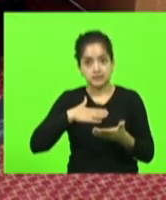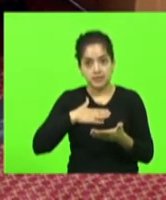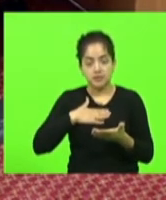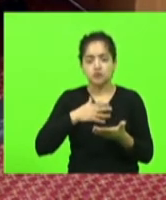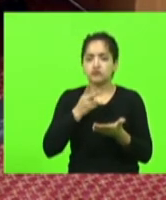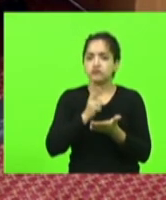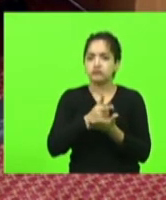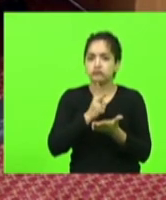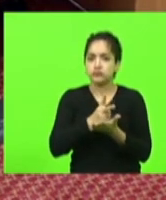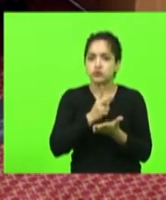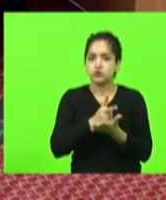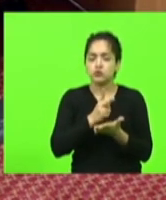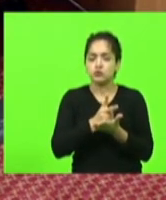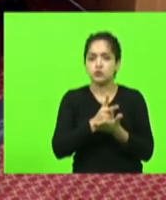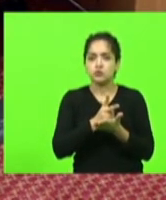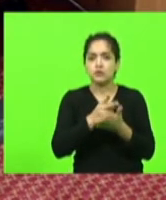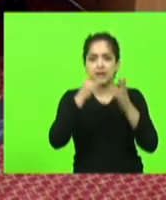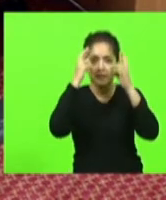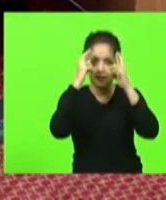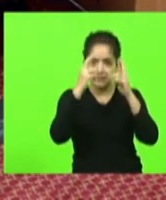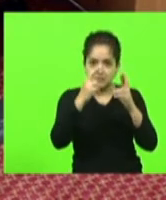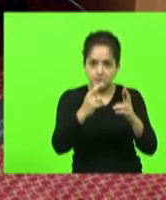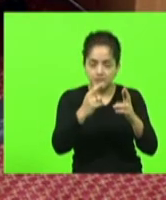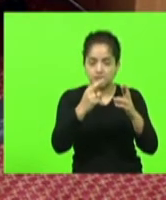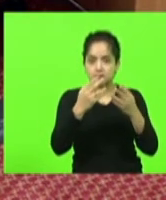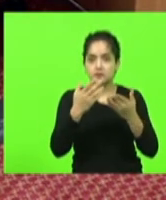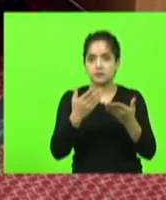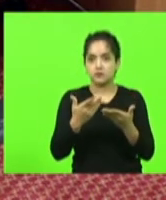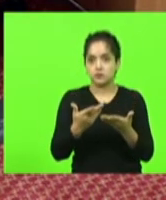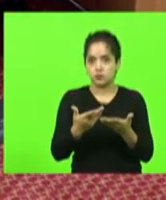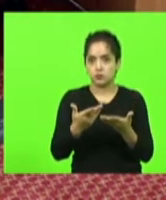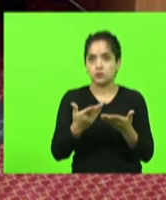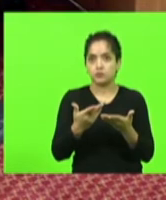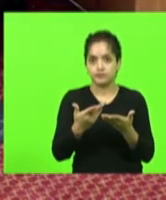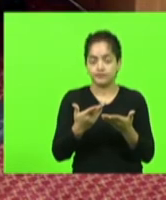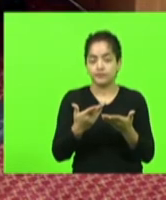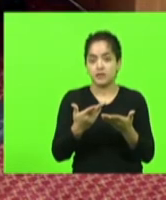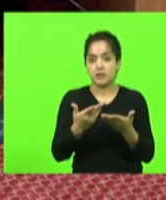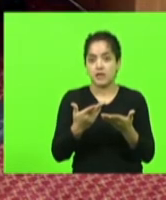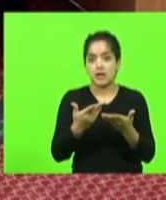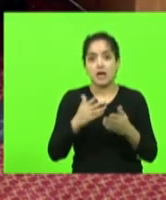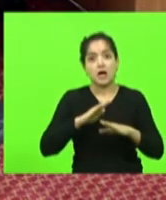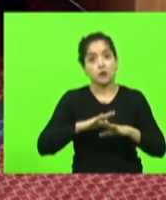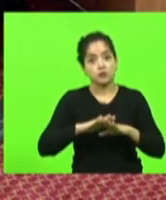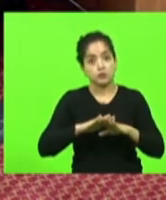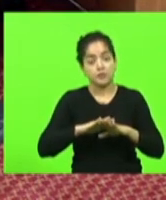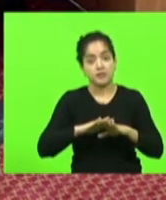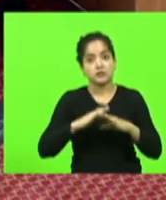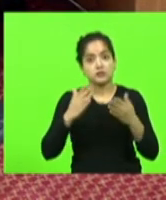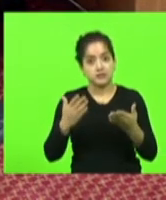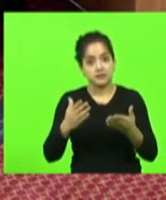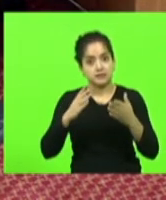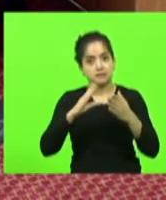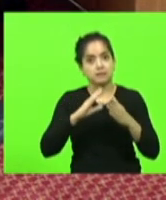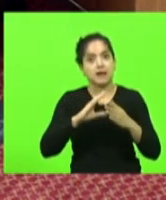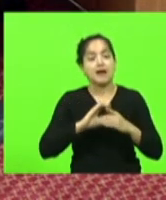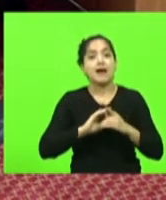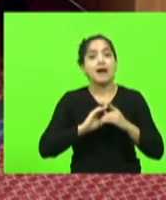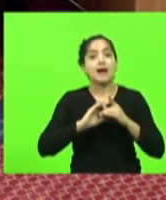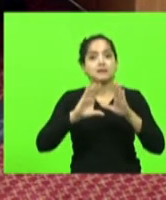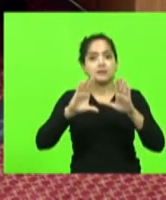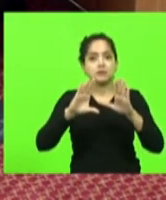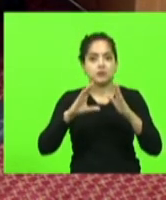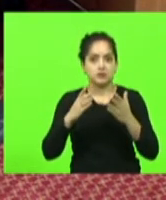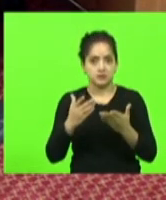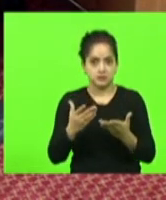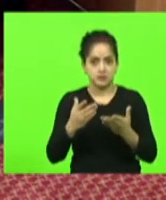continue sempre respeitando a constituição é respeitando automaticamente a democracia e